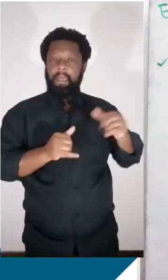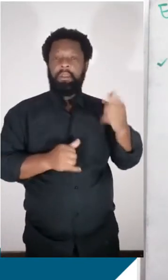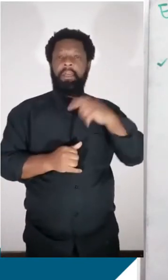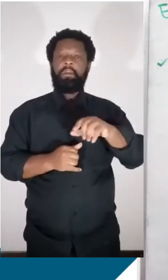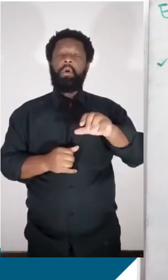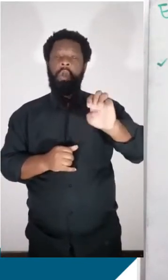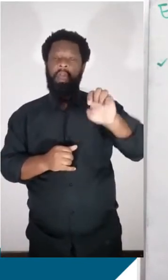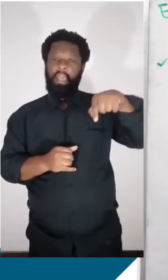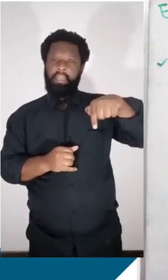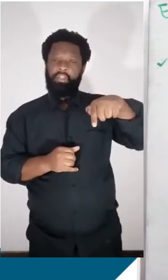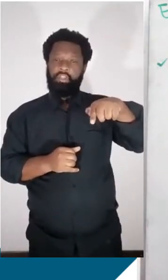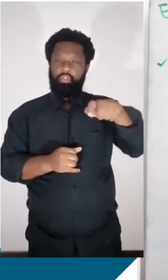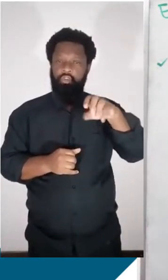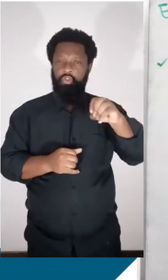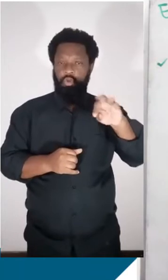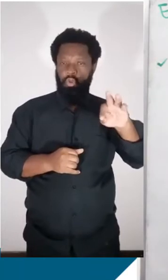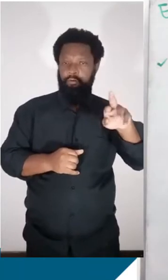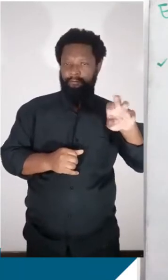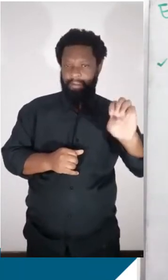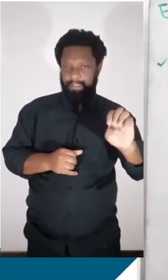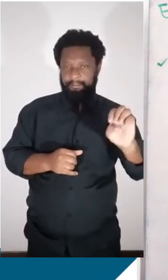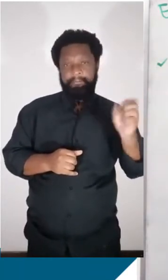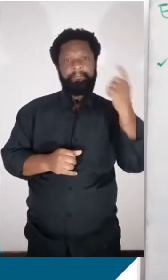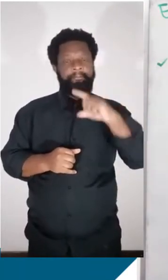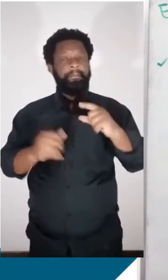pela reação que ele me deu, e eu já anotei ela aqui.